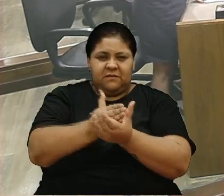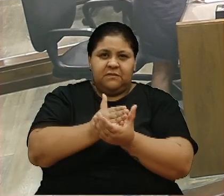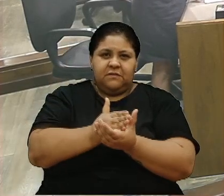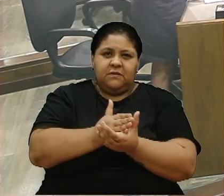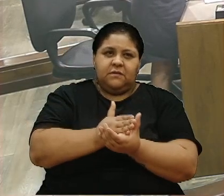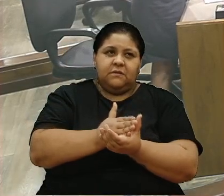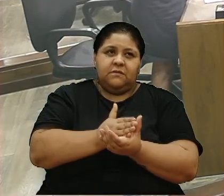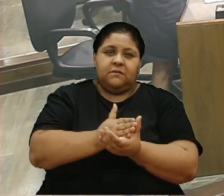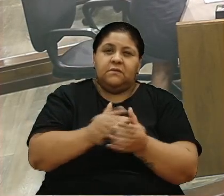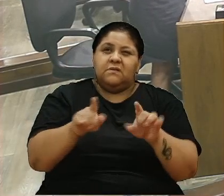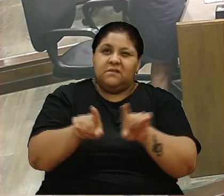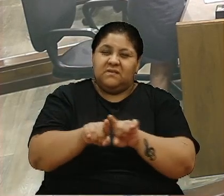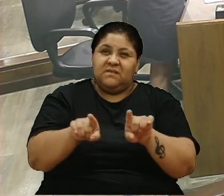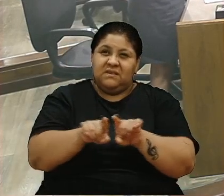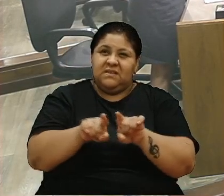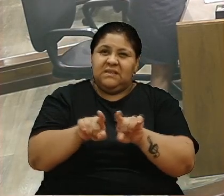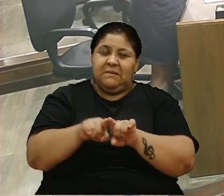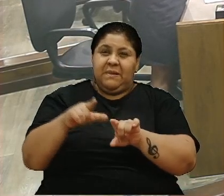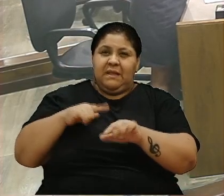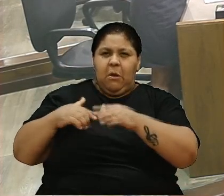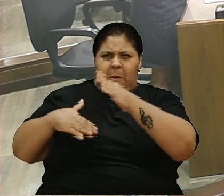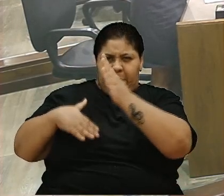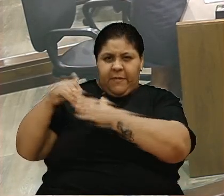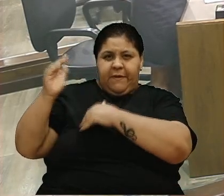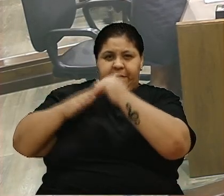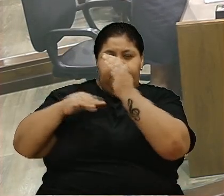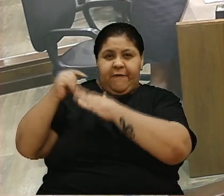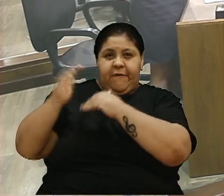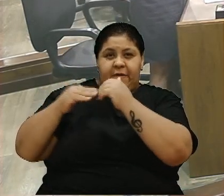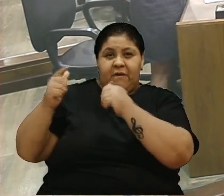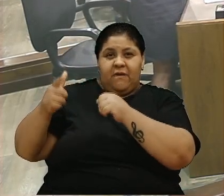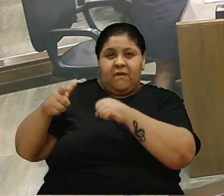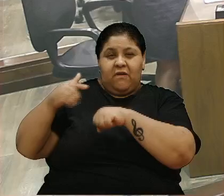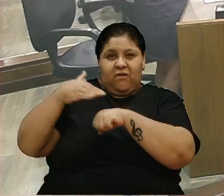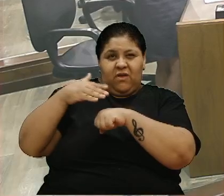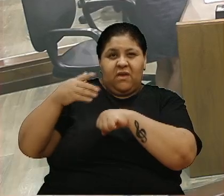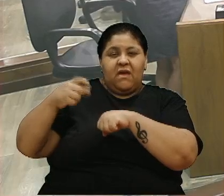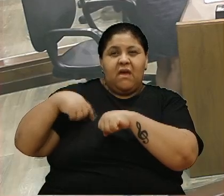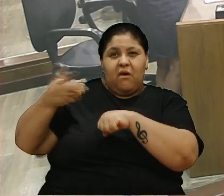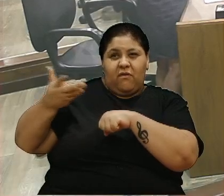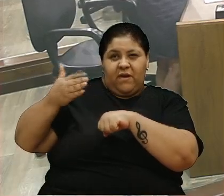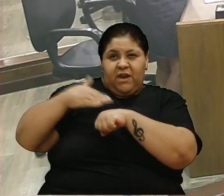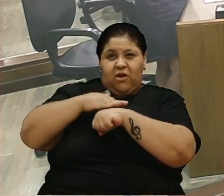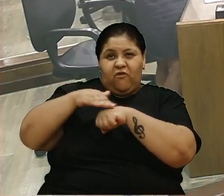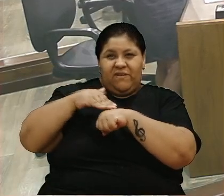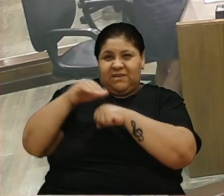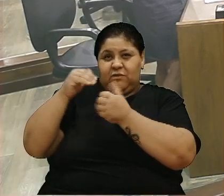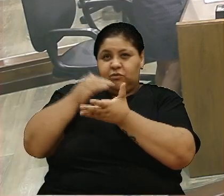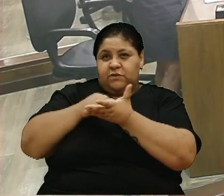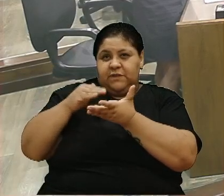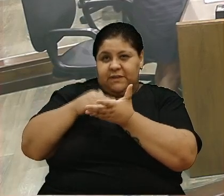né? Também tem uma prática que eu queria ter conversado aquele dia que o secretário veio,